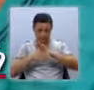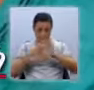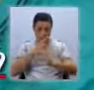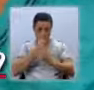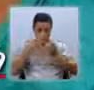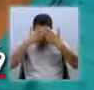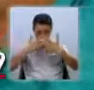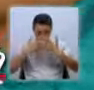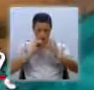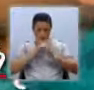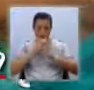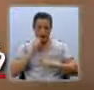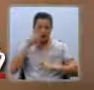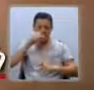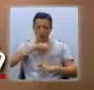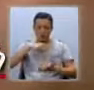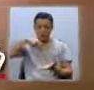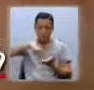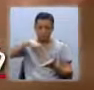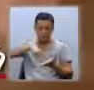dúvidas sobre quem é o mais